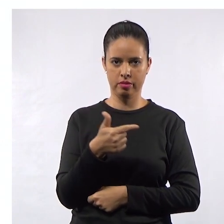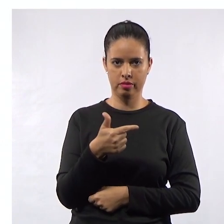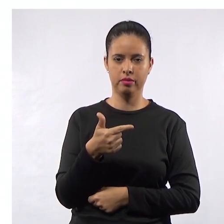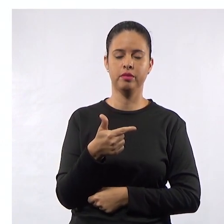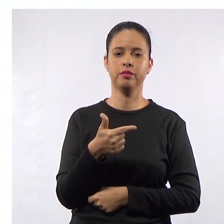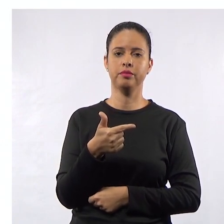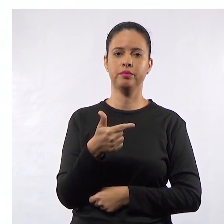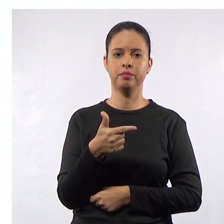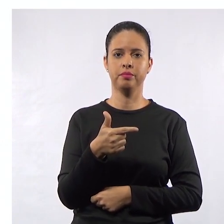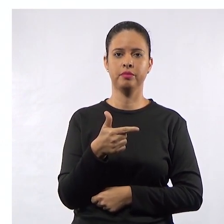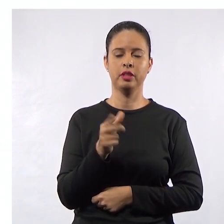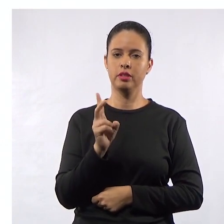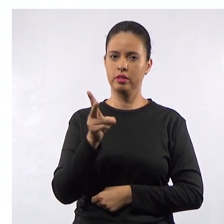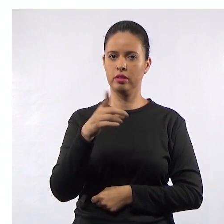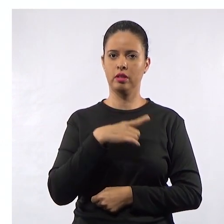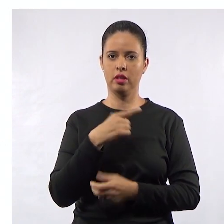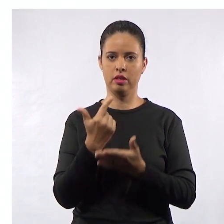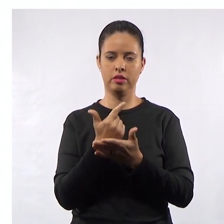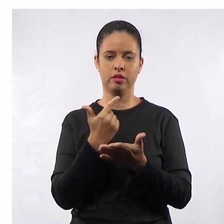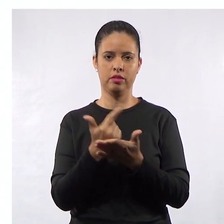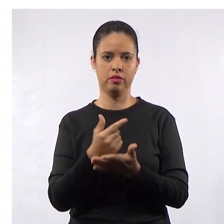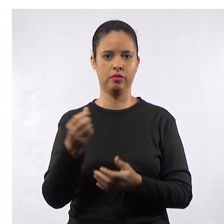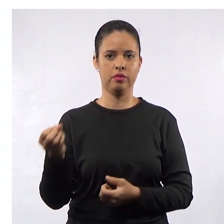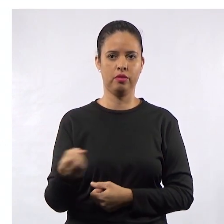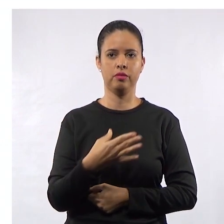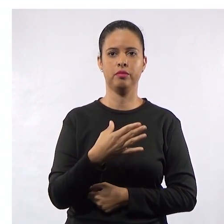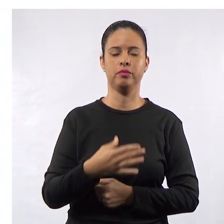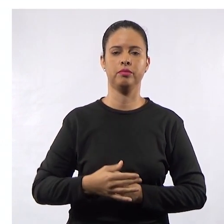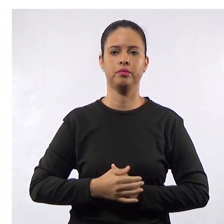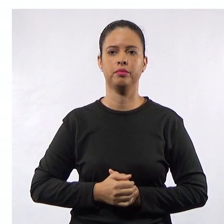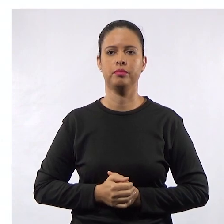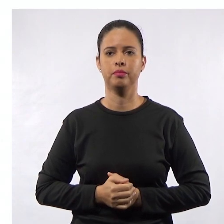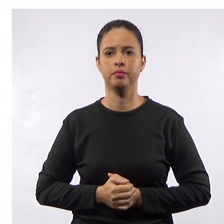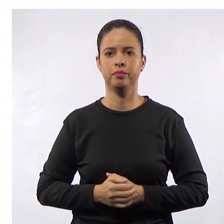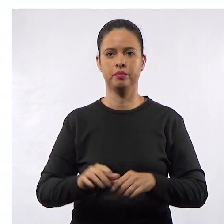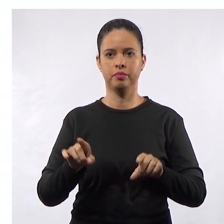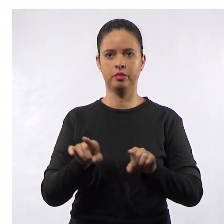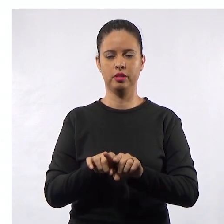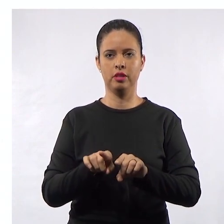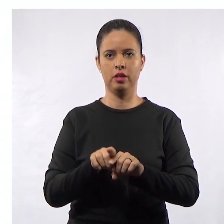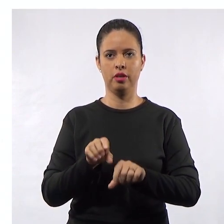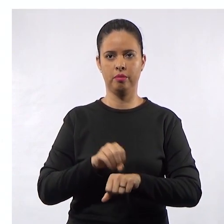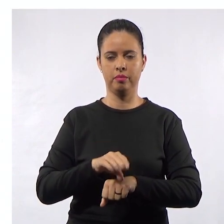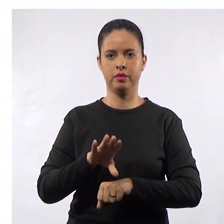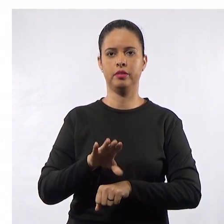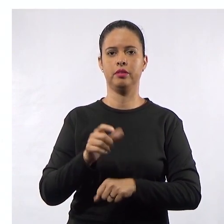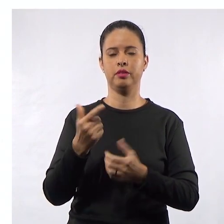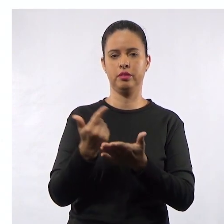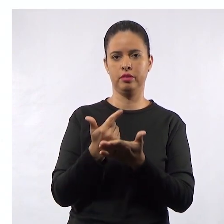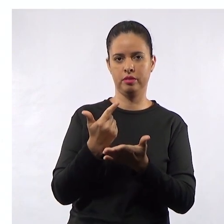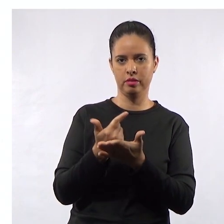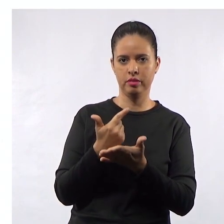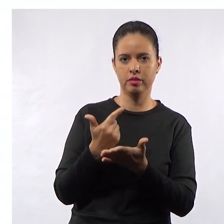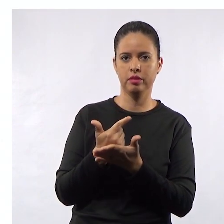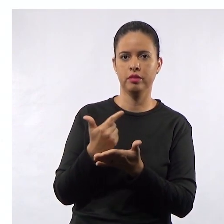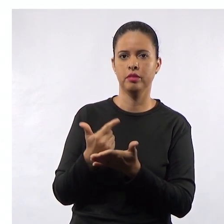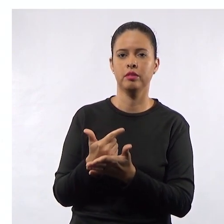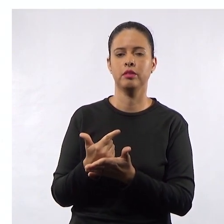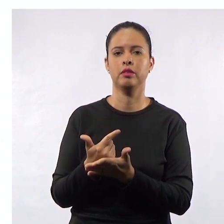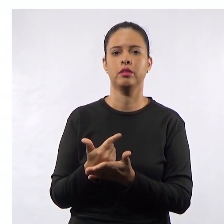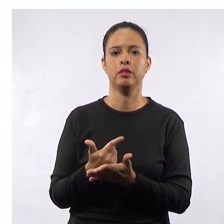virtual é incrível, sempre com os livros bem atualizados, tá? Aqui estou recomendando esta obra aqui do